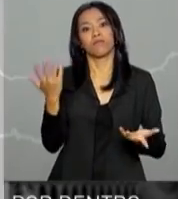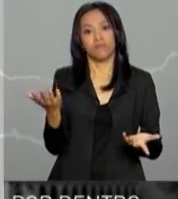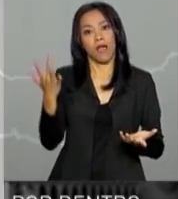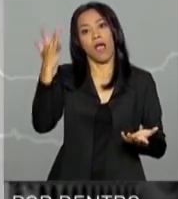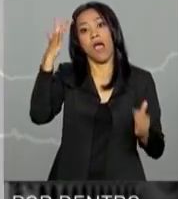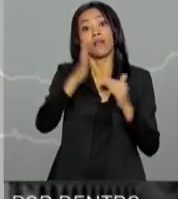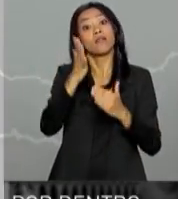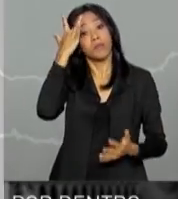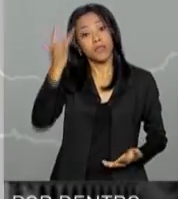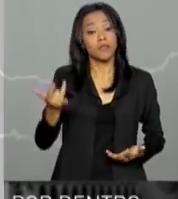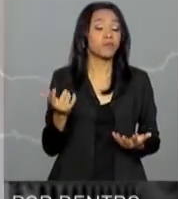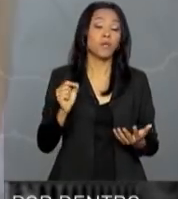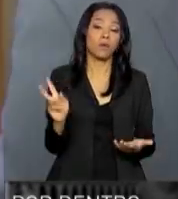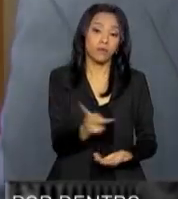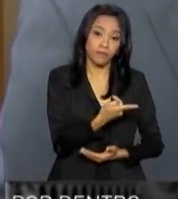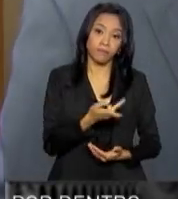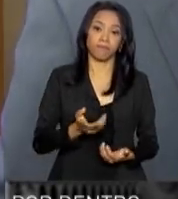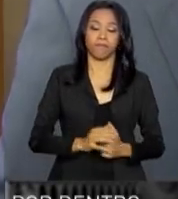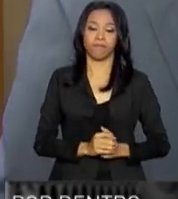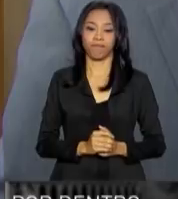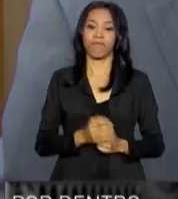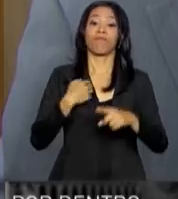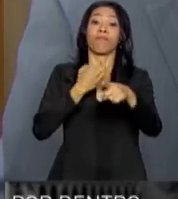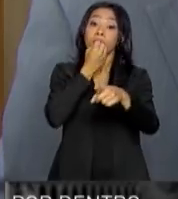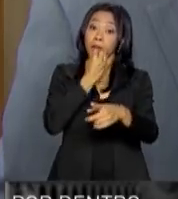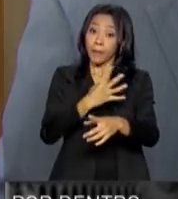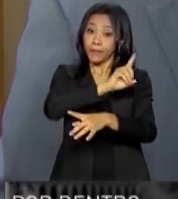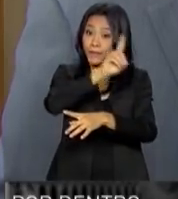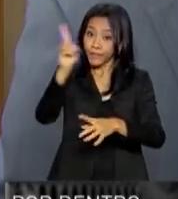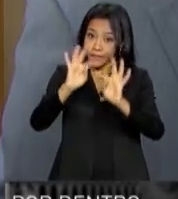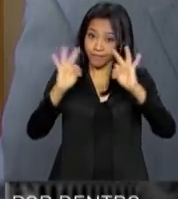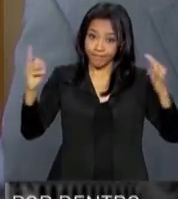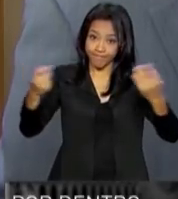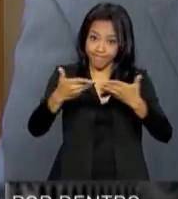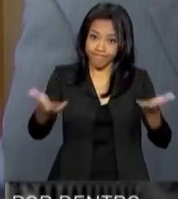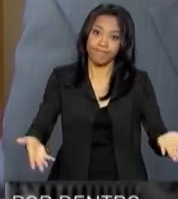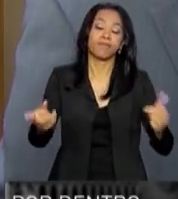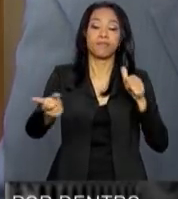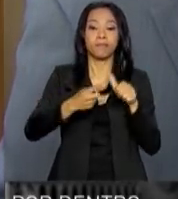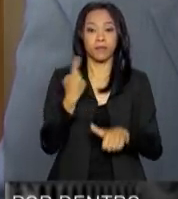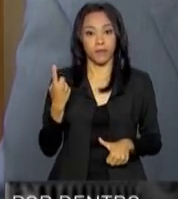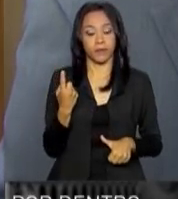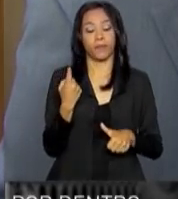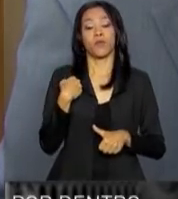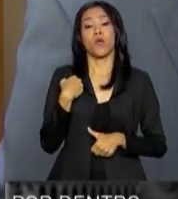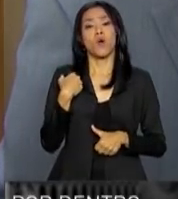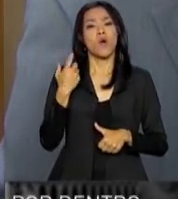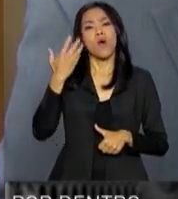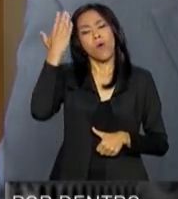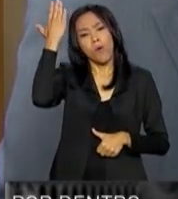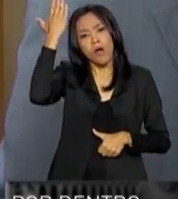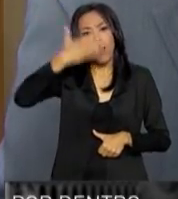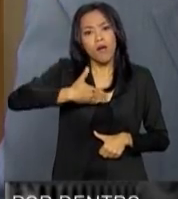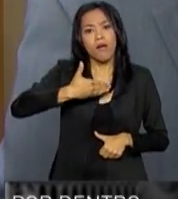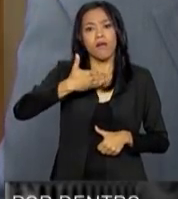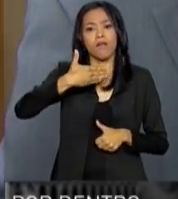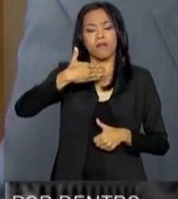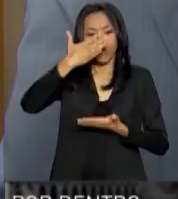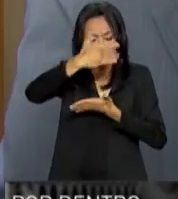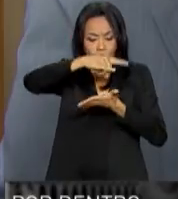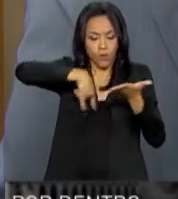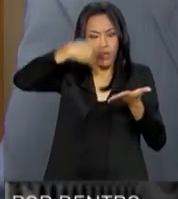bom dia fernanda bom dia a todos o primeiro - como eu disse o processo de fé e de vida ele é um processo manual